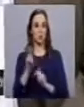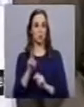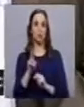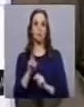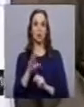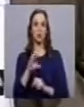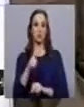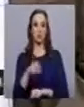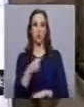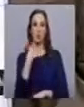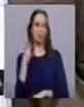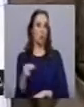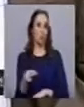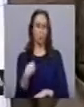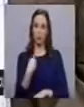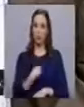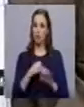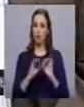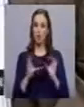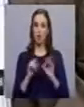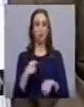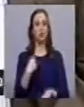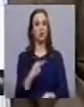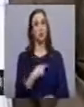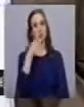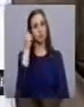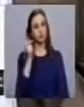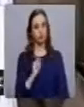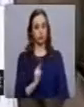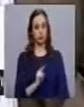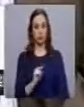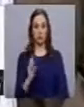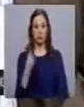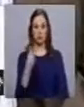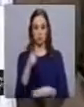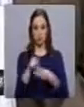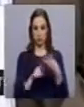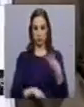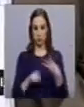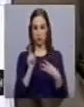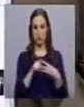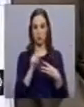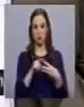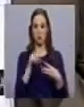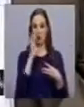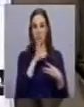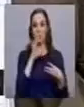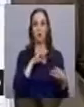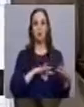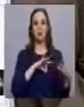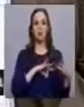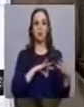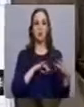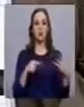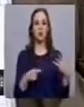E isso fomos muito claros hoje. Nós não nos podemos esquecer de três questões. Primeiro, é que se o salário mínimo nacional